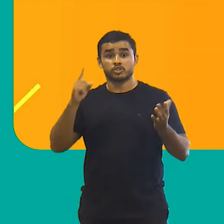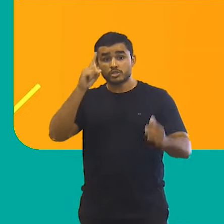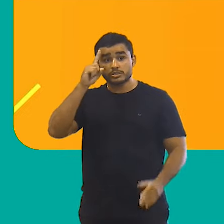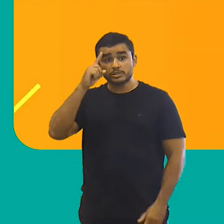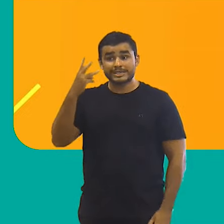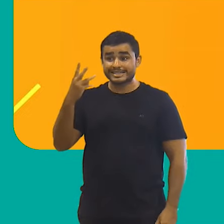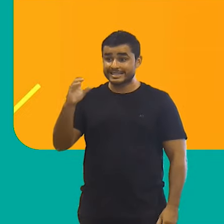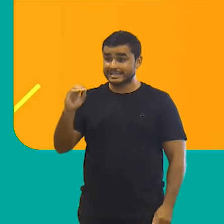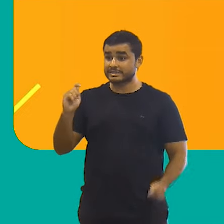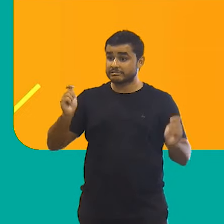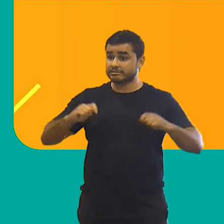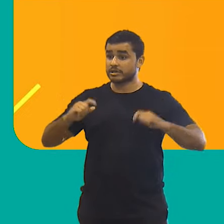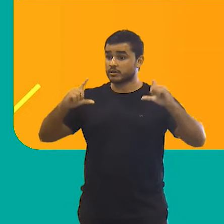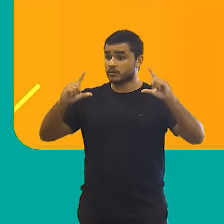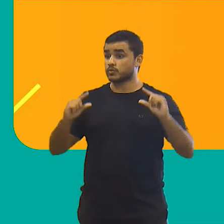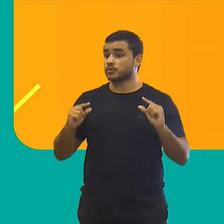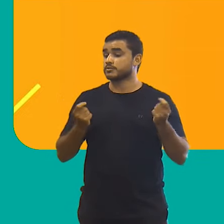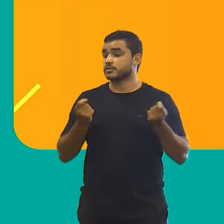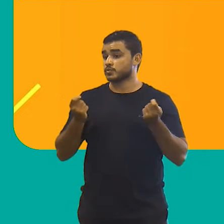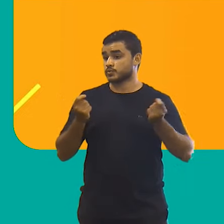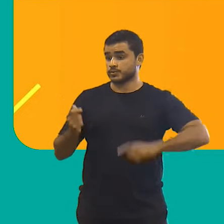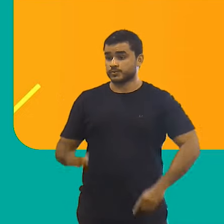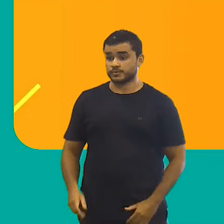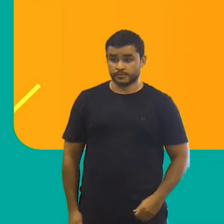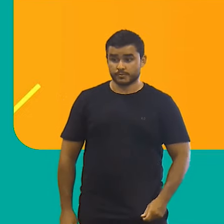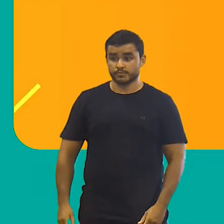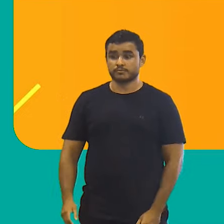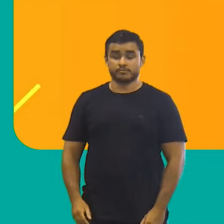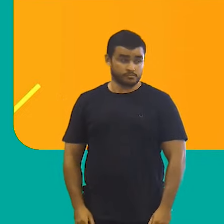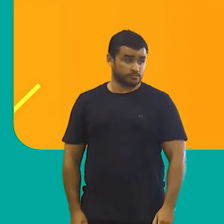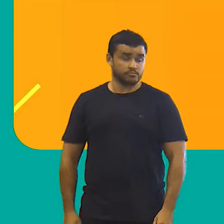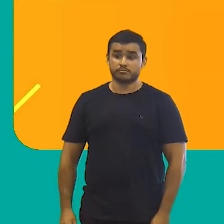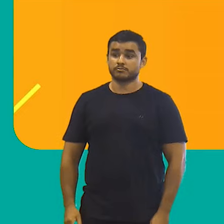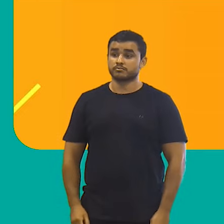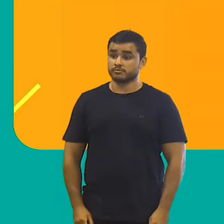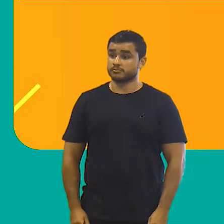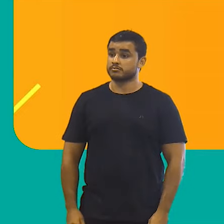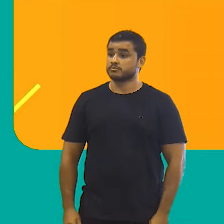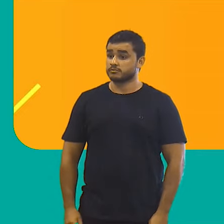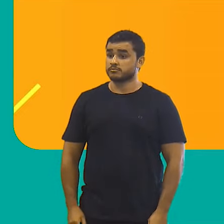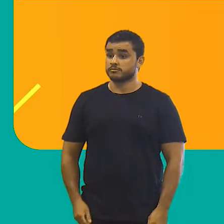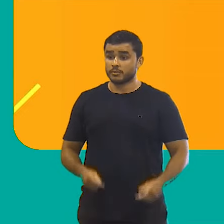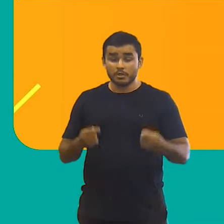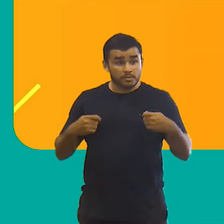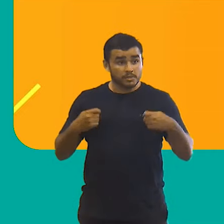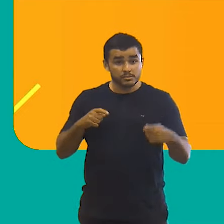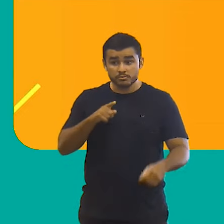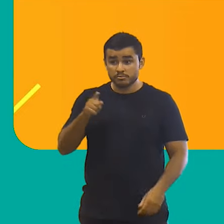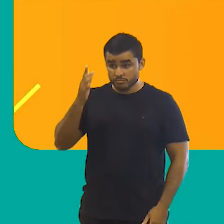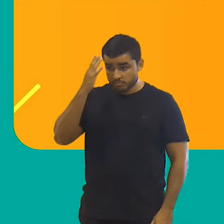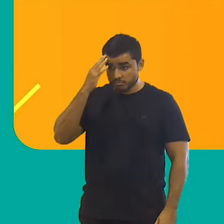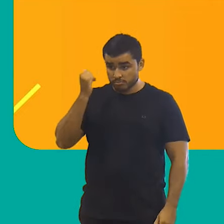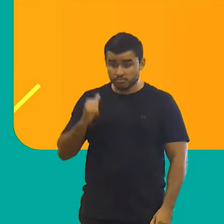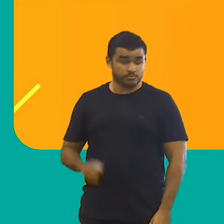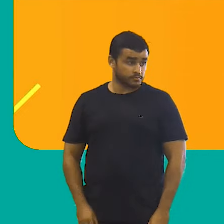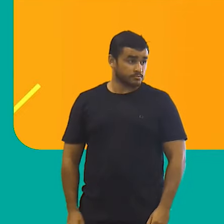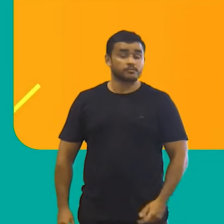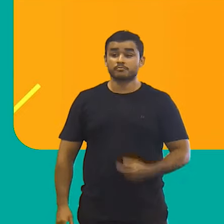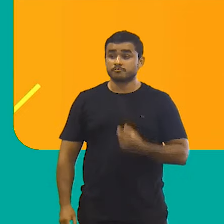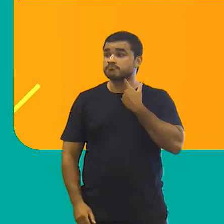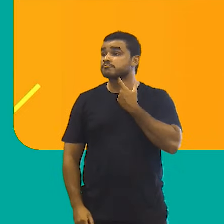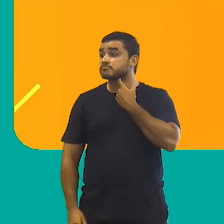dias. Professor, eu não sei nem por onde começar. Você tem que ter um conhecimento prévio aqui. A quantidade